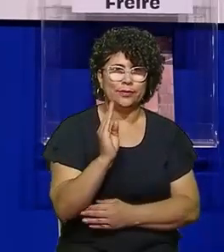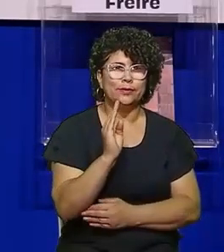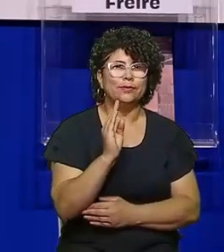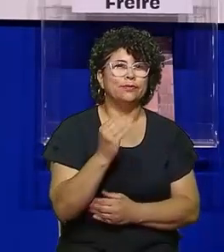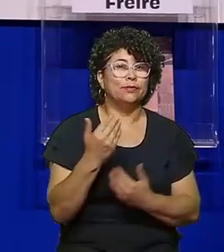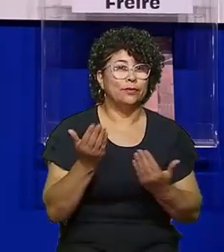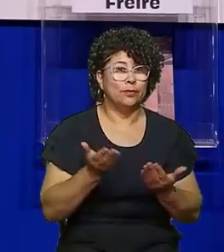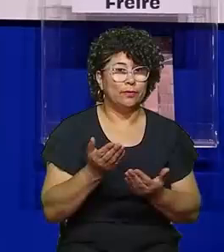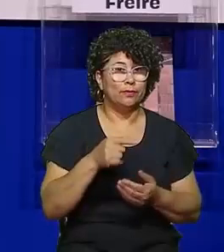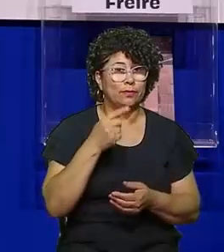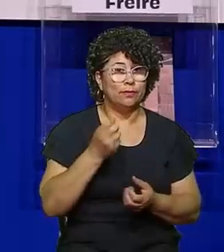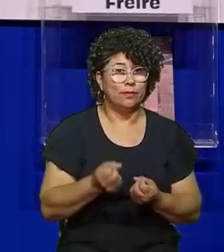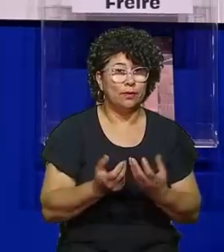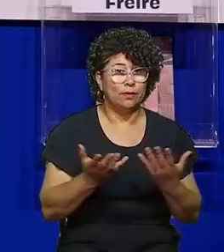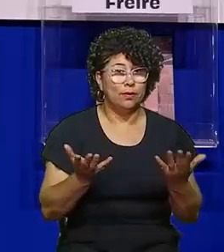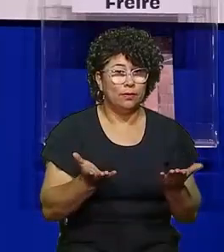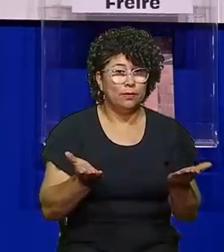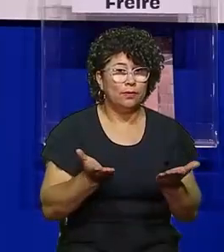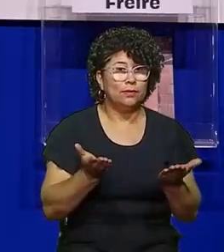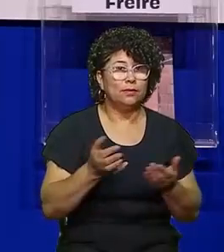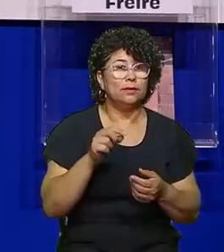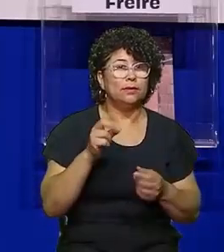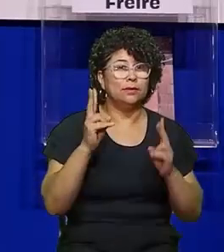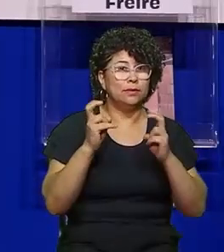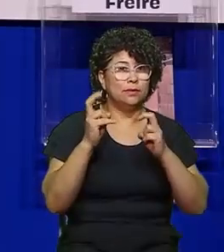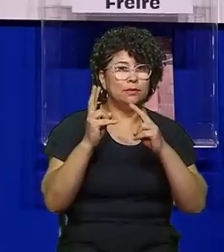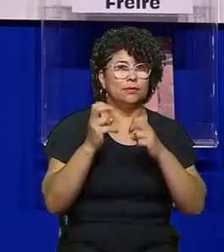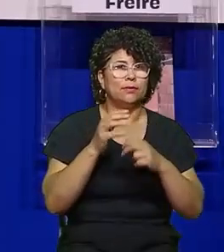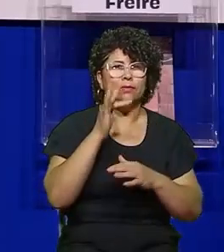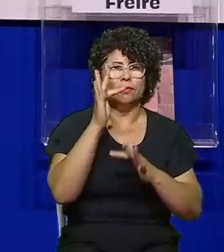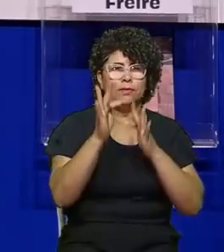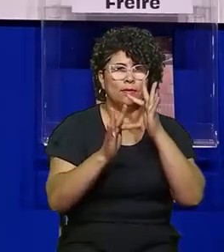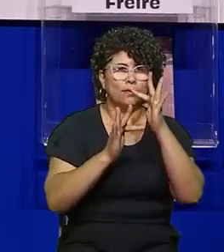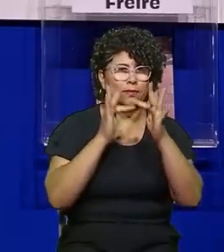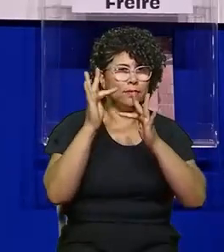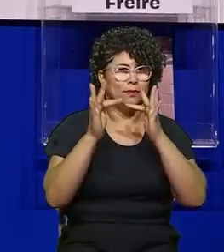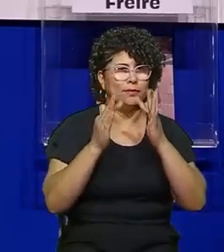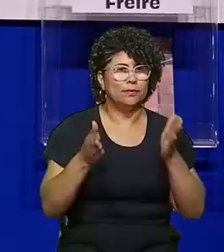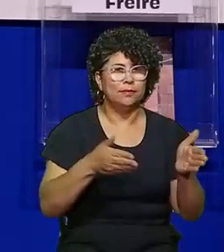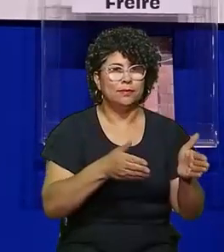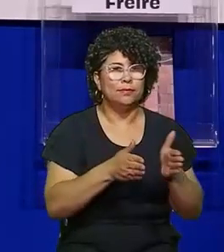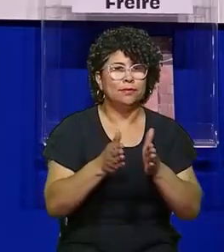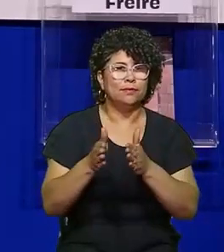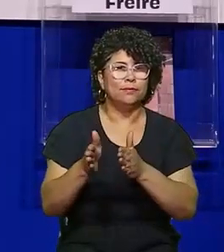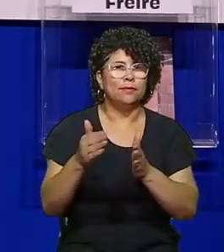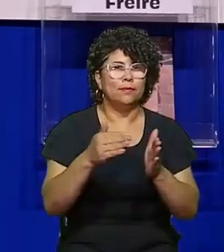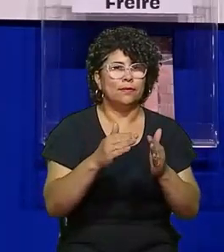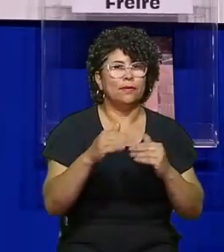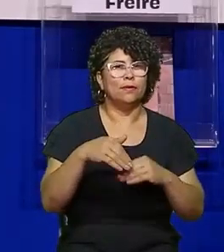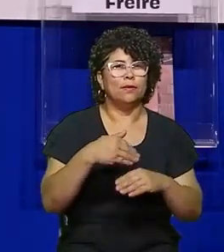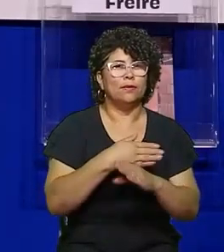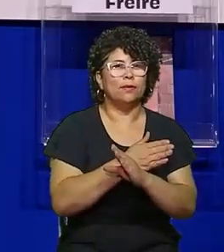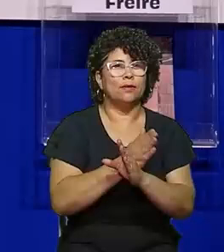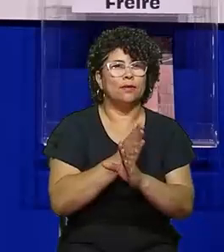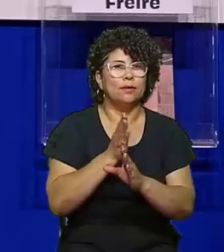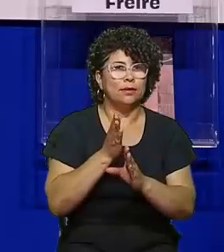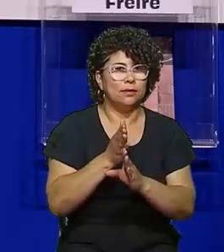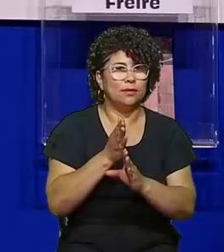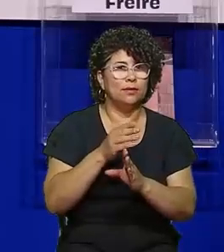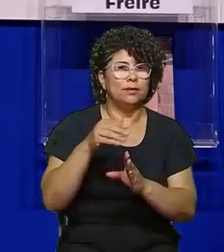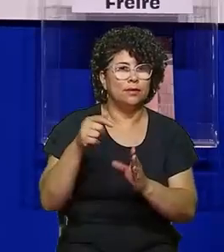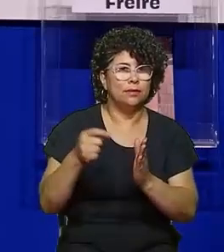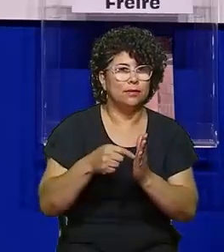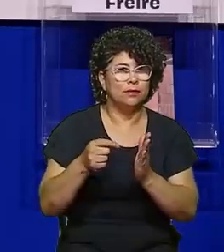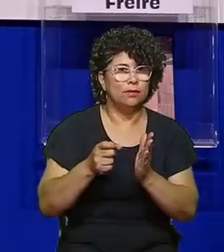me impressiona em A Rosa do Povo é a atualidade deste livro, a atualidade destes